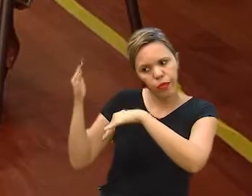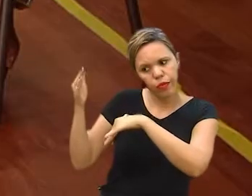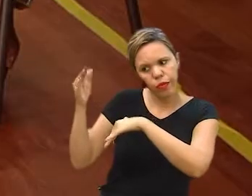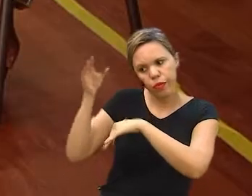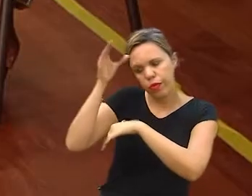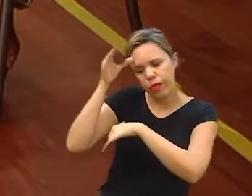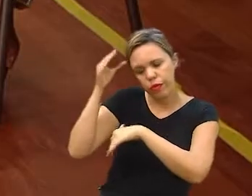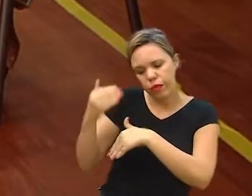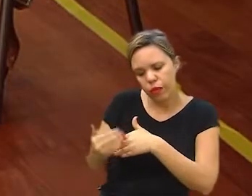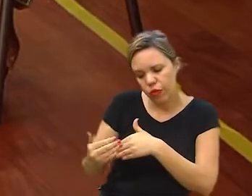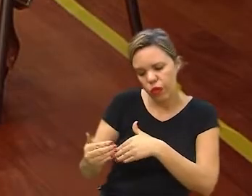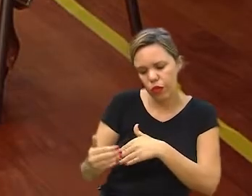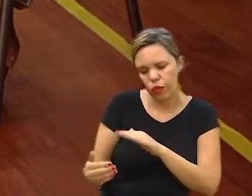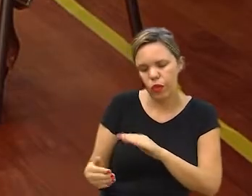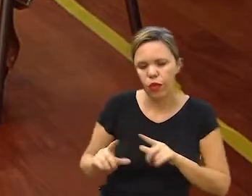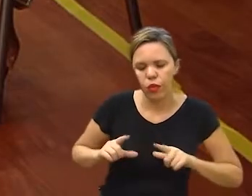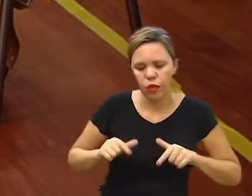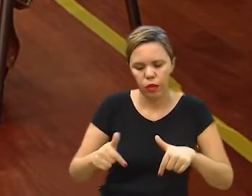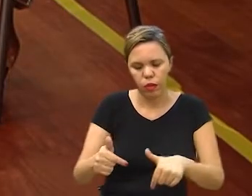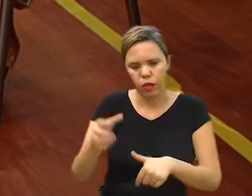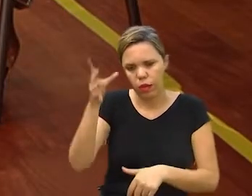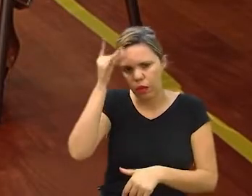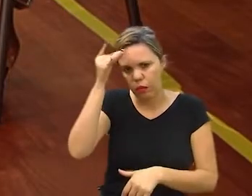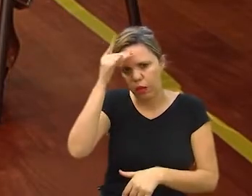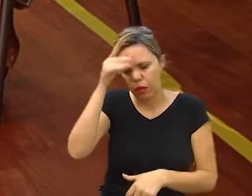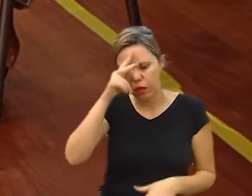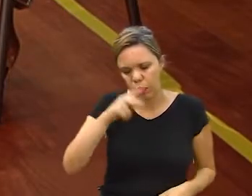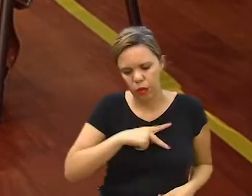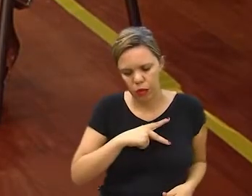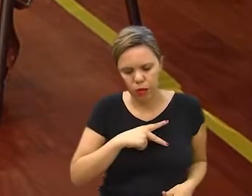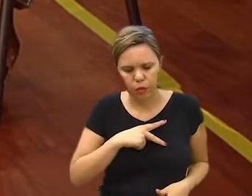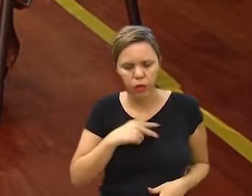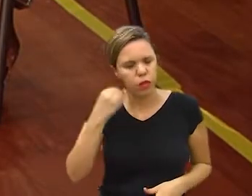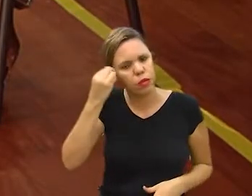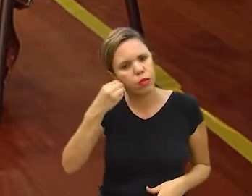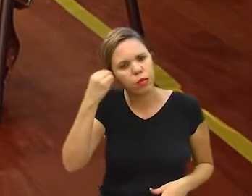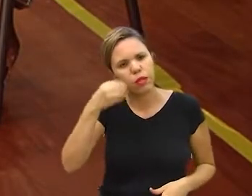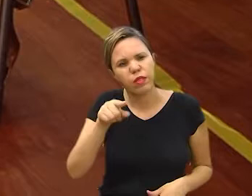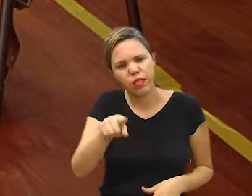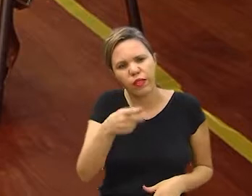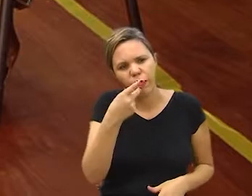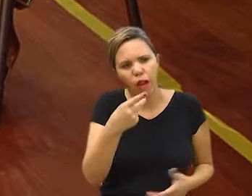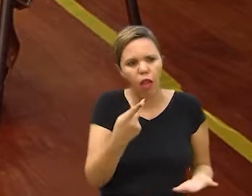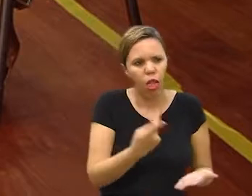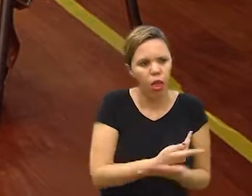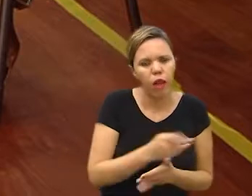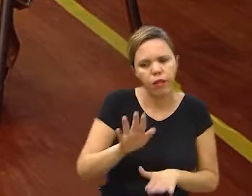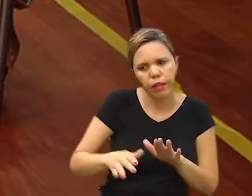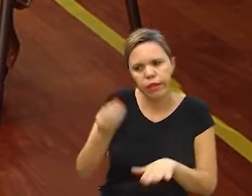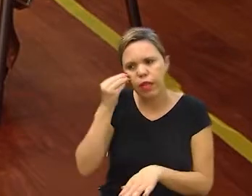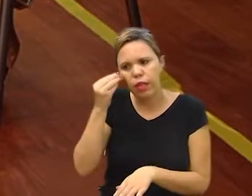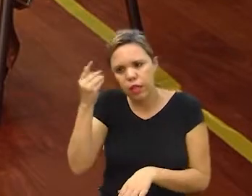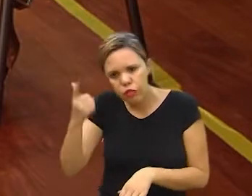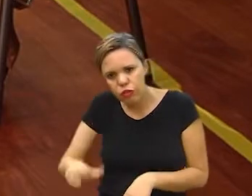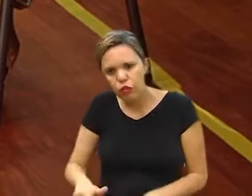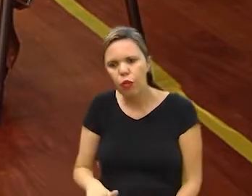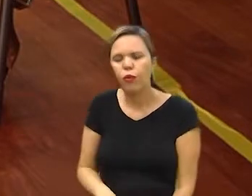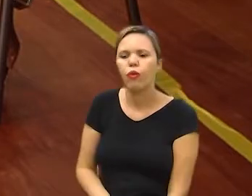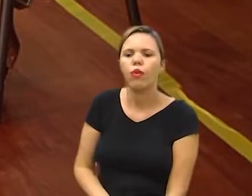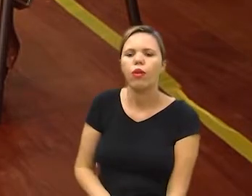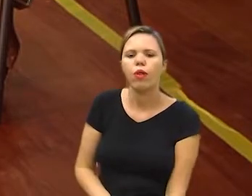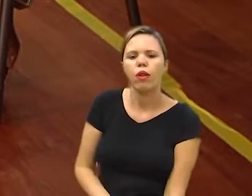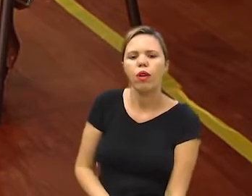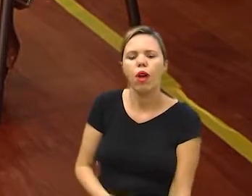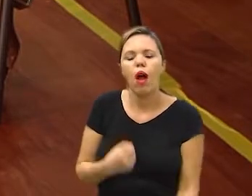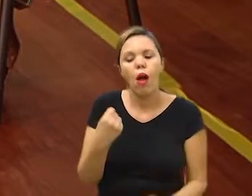dela mesma, é isso? Exato. Ela vai aprendendo com ela também. Se você falou de erro, né? Aí ela vai tentar de novo. Ela vai repetir